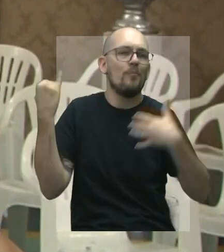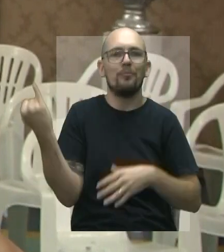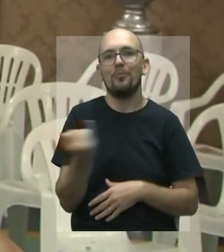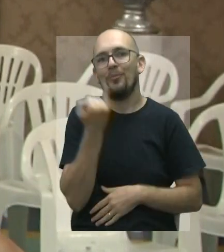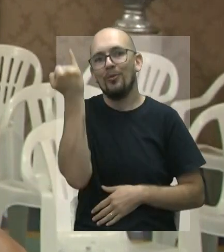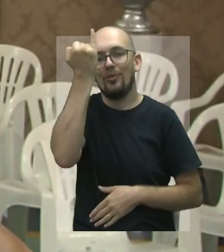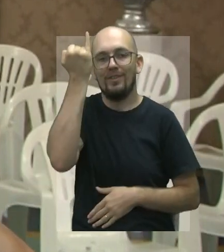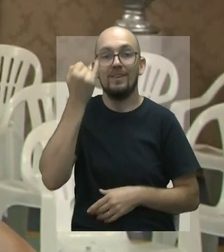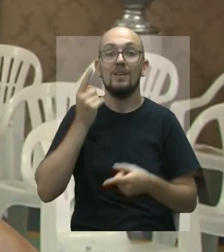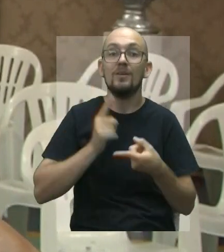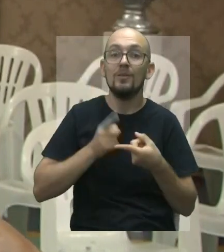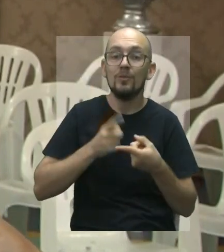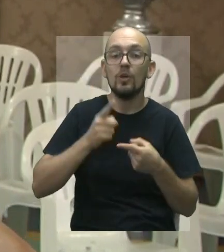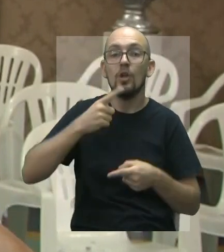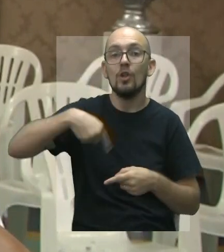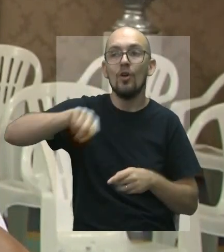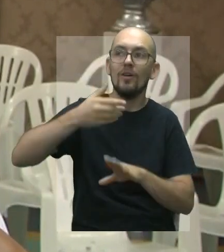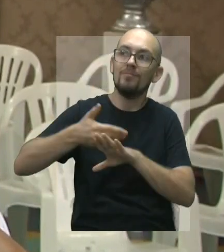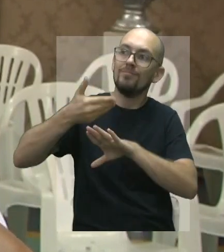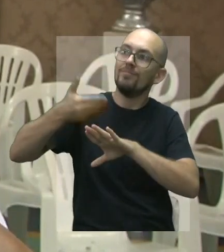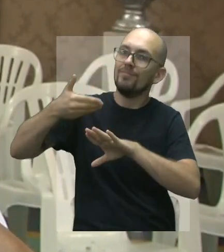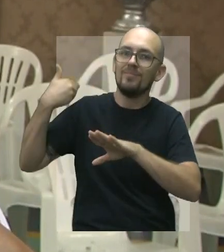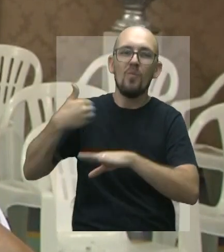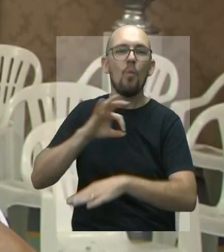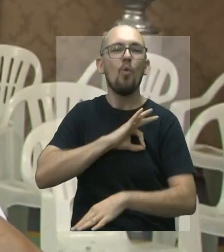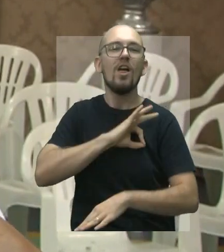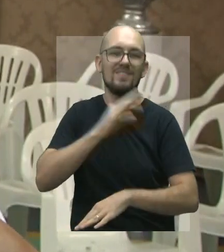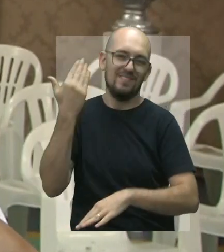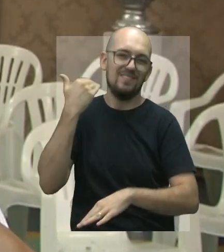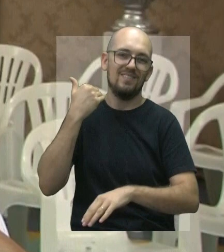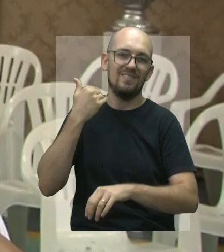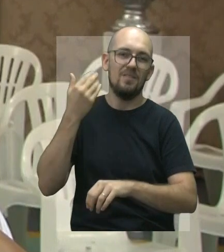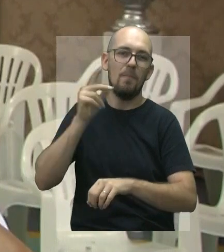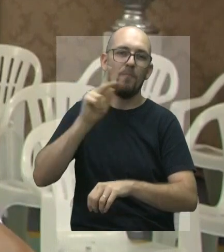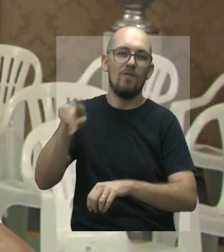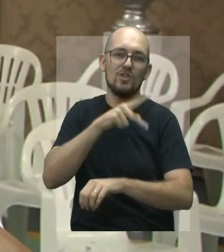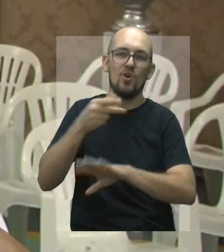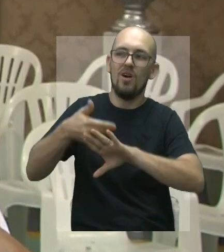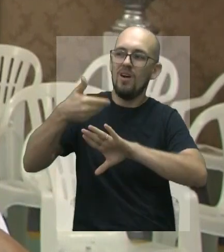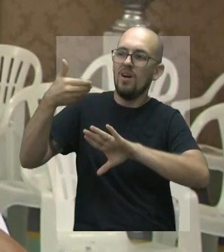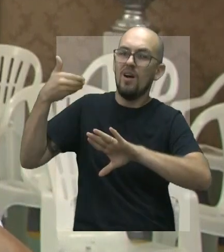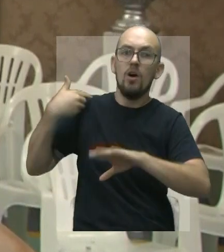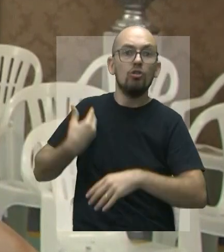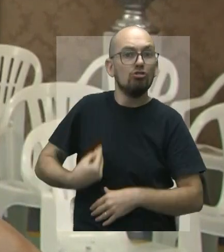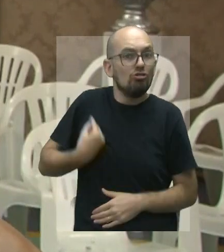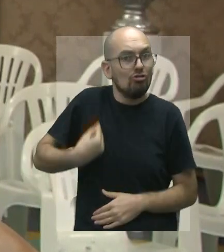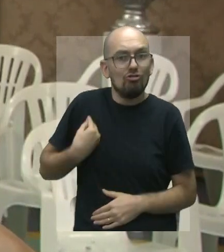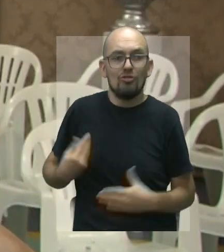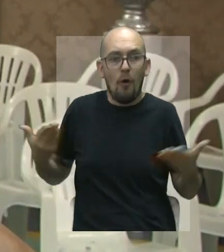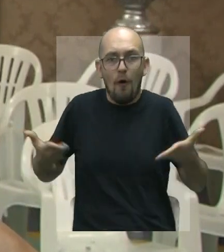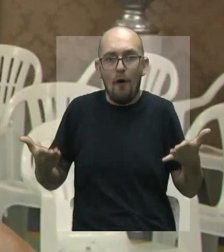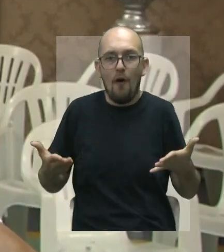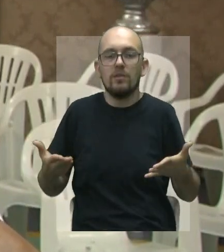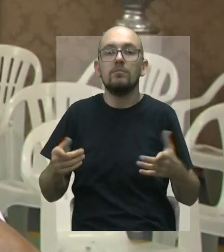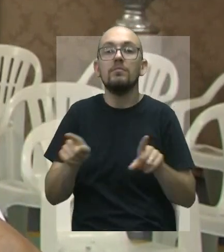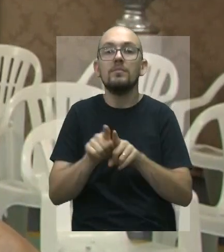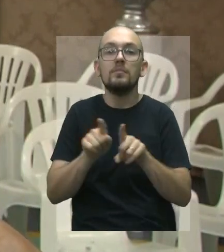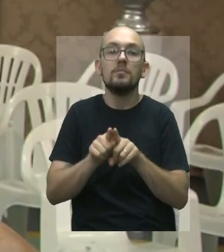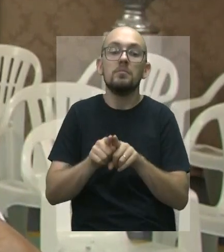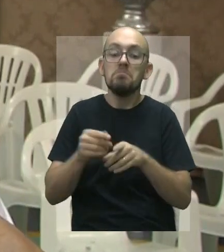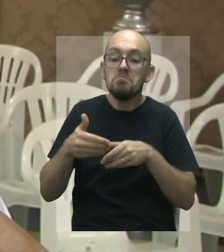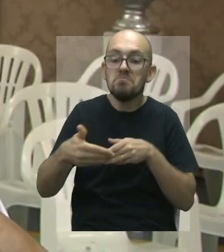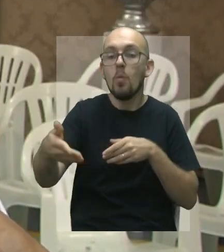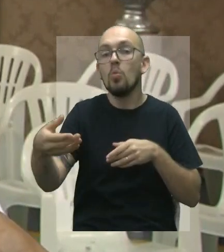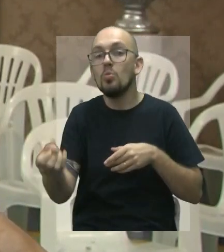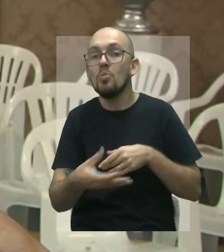que os nossos antepassados, ou melhor, os nossos policiais antigos estão ainda aqui e os que vieram, né, os